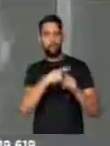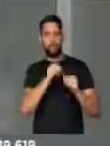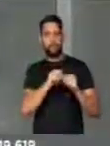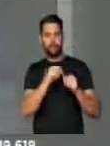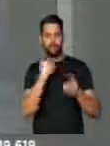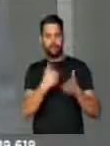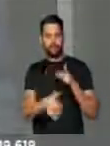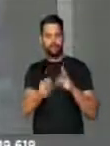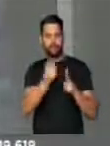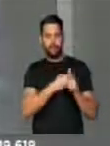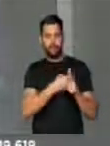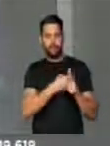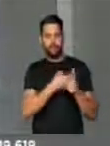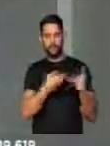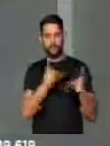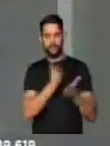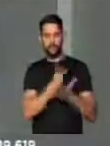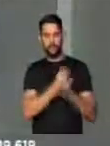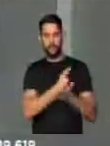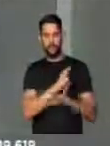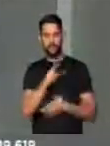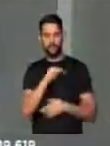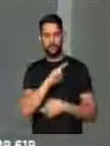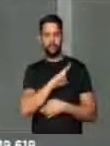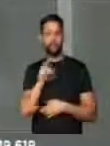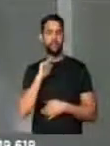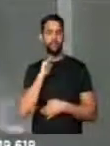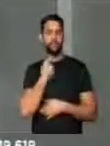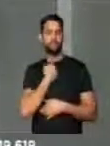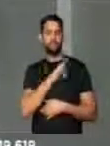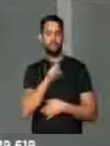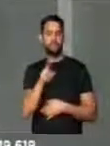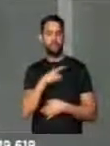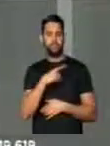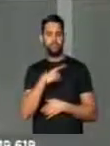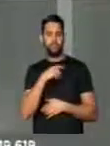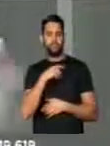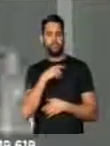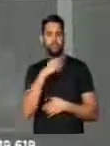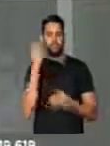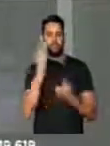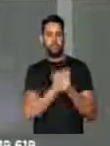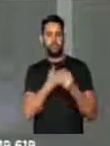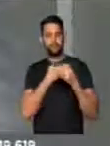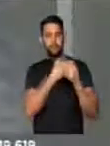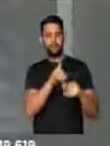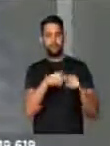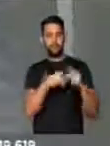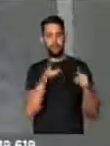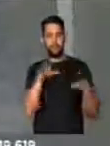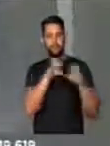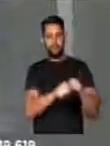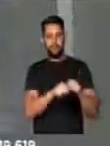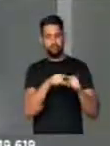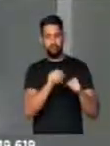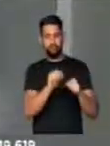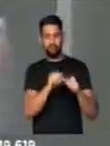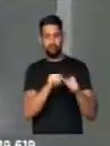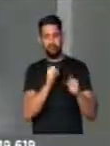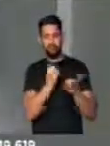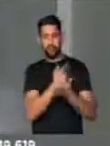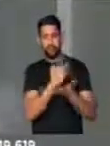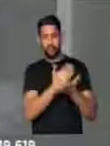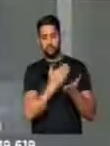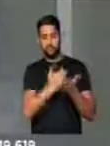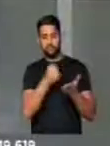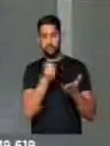insolvência, vai para a inadimplência, vai muitas vezes até para o constrangimento de um oficial de justiça que leva um bem que foi comprado, financiado e